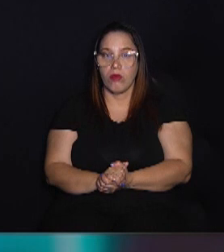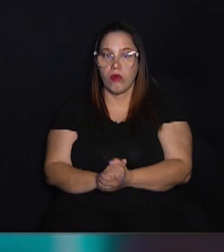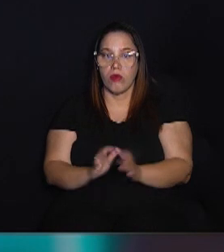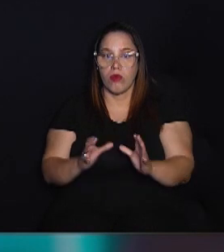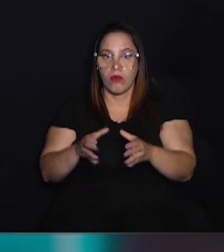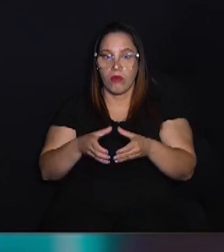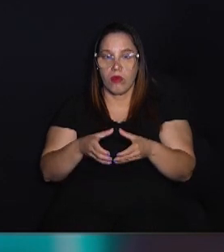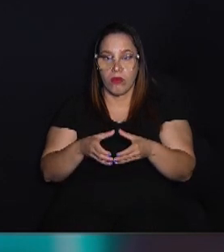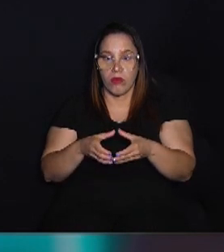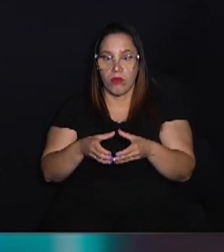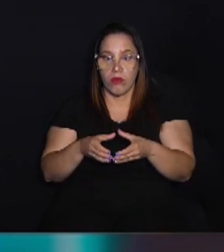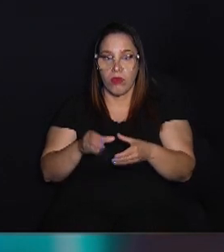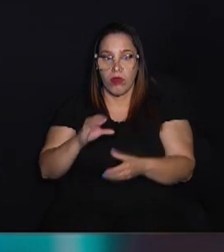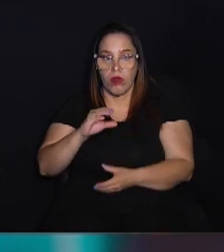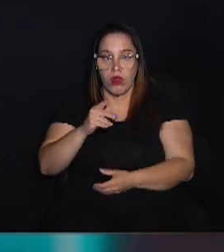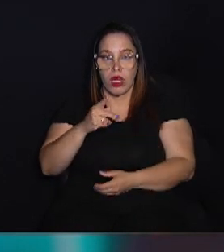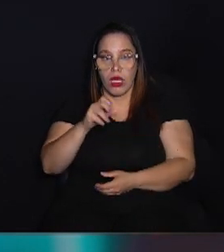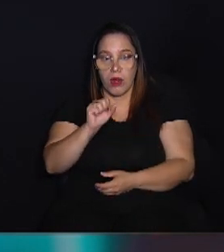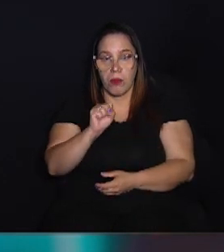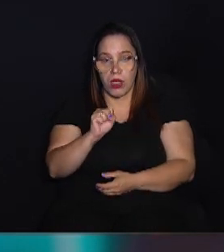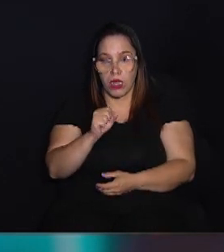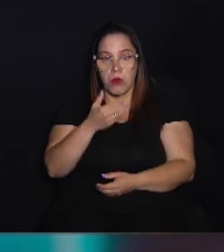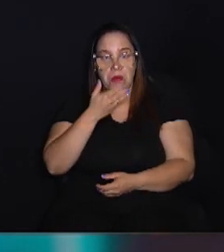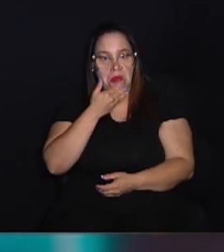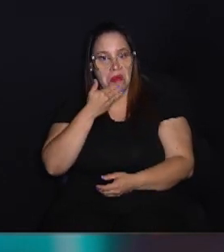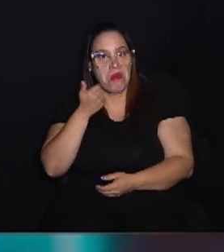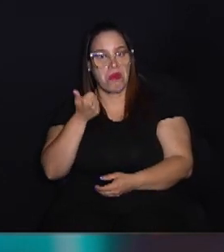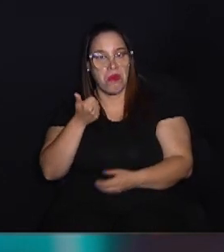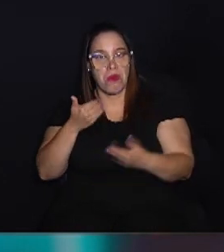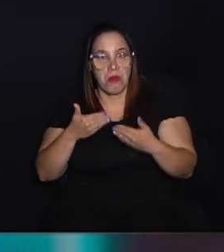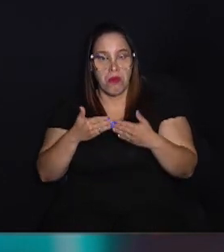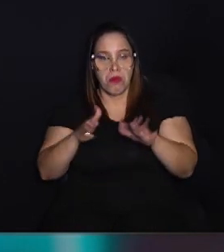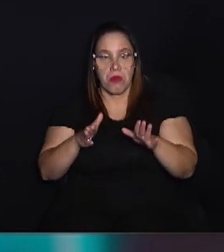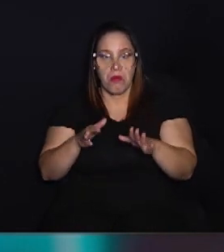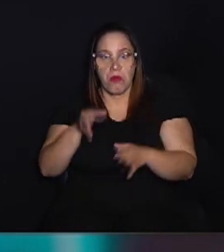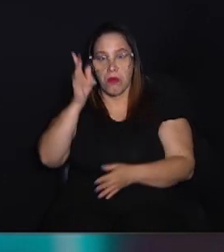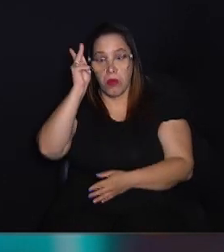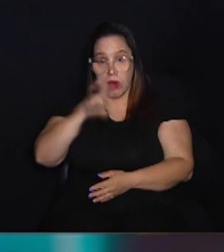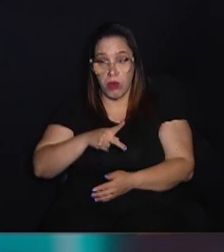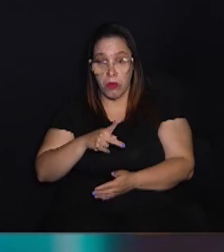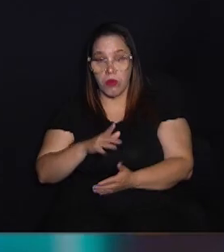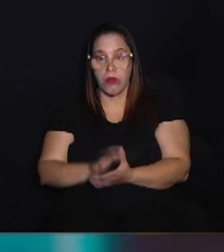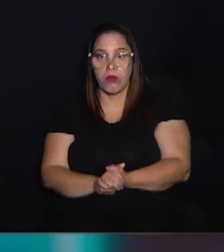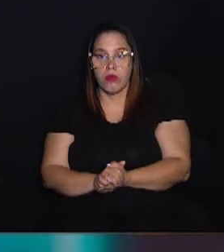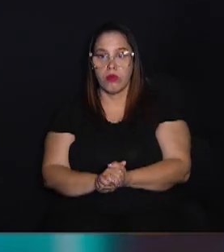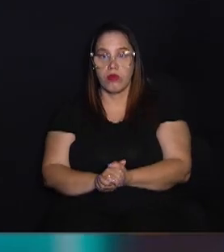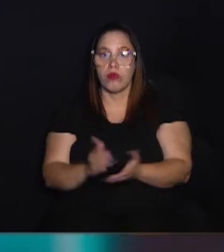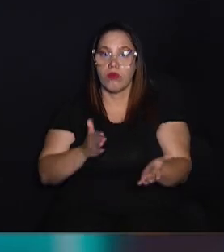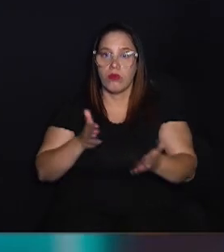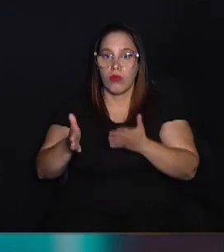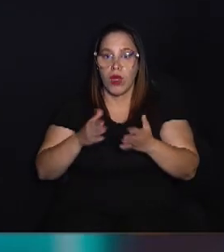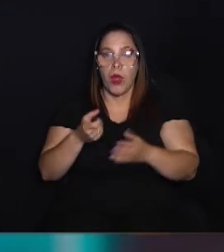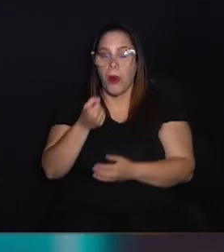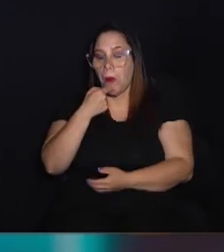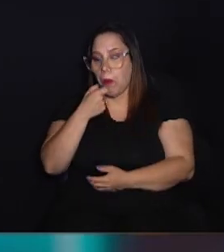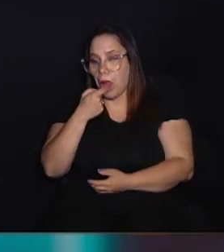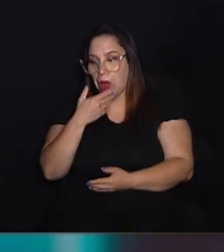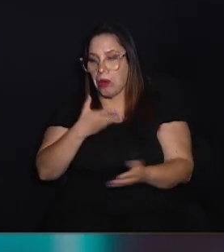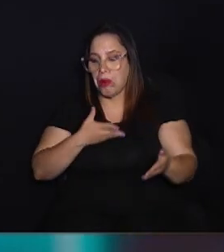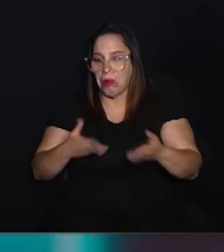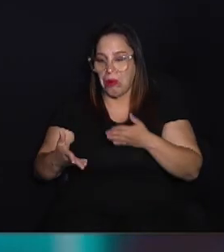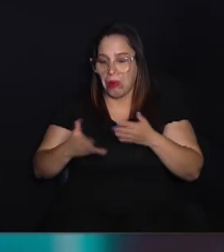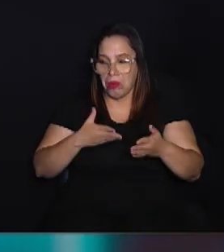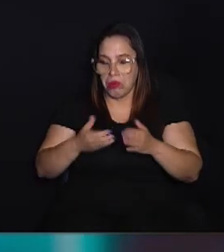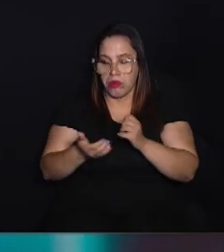dos CAPs, que tivemos uma melhora pela abertura de um CAPs próprio, e a proporção de medicamentos padronizados para